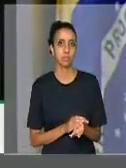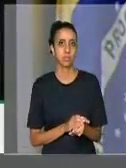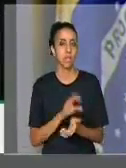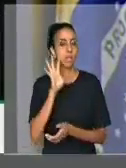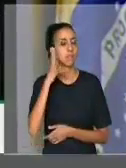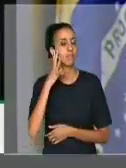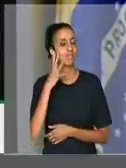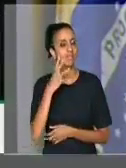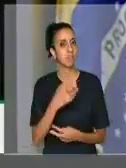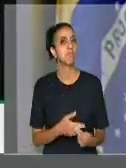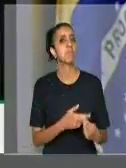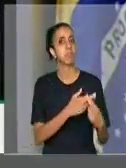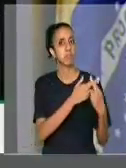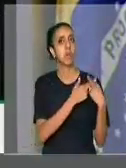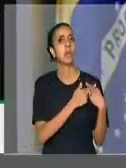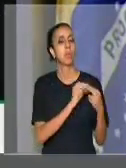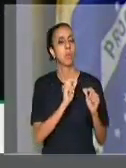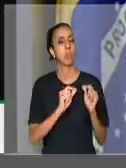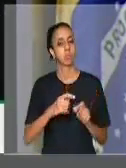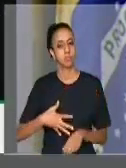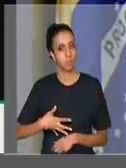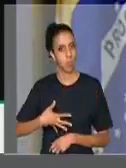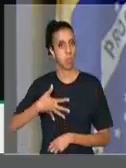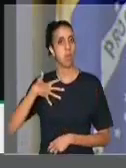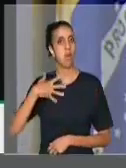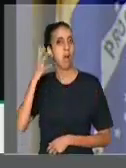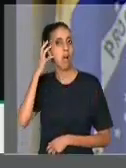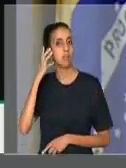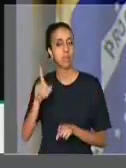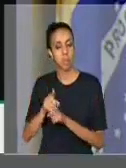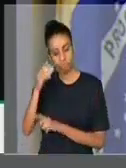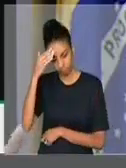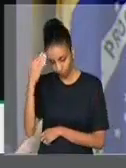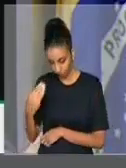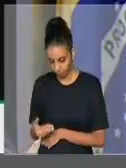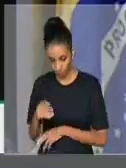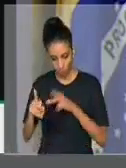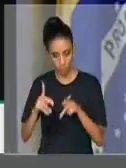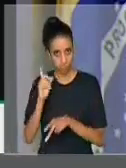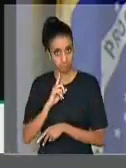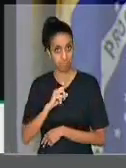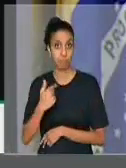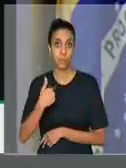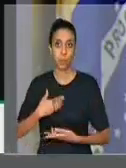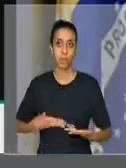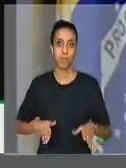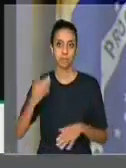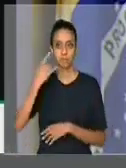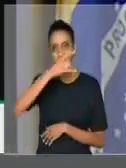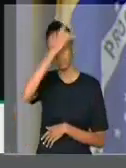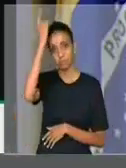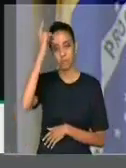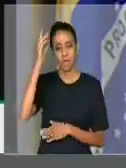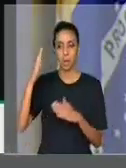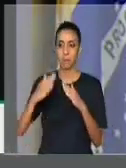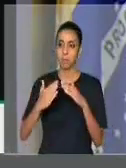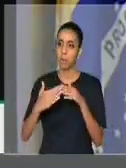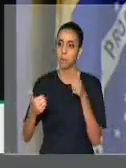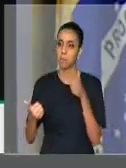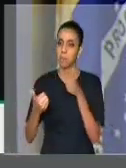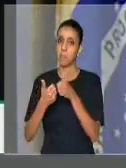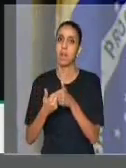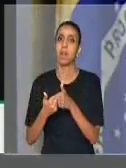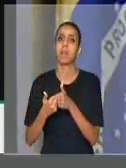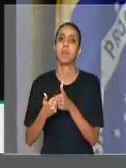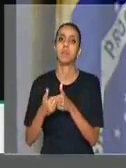honrar à rádio itatiaia e de honrar os meninos como o capixaba que sou moro bem próximo à